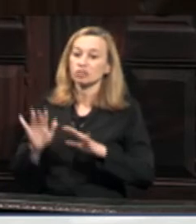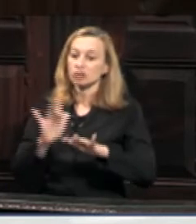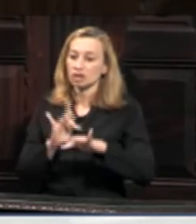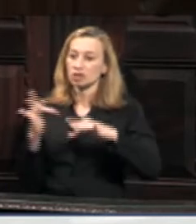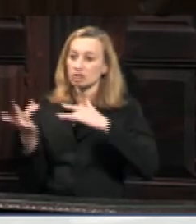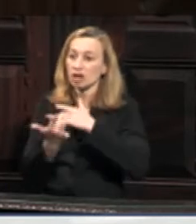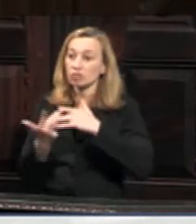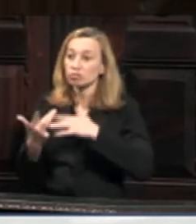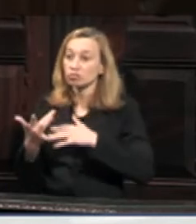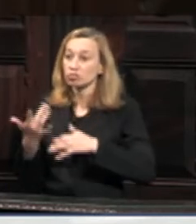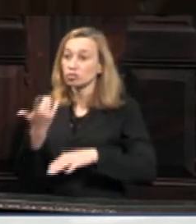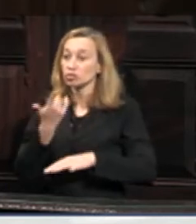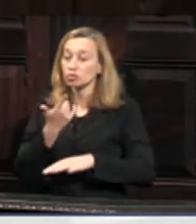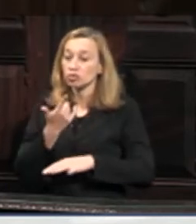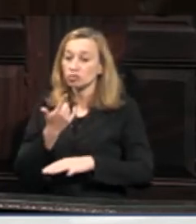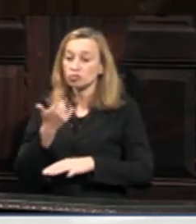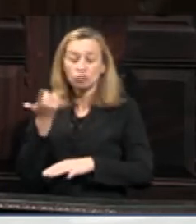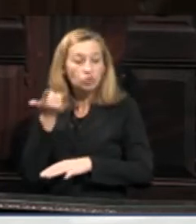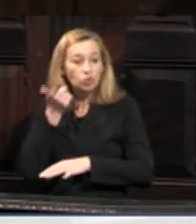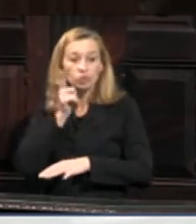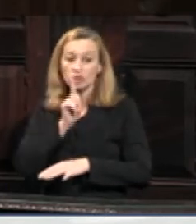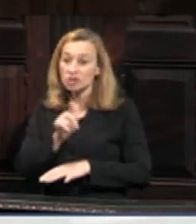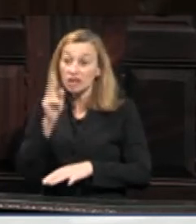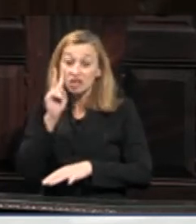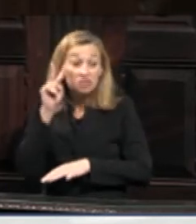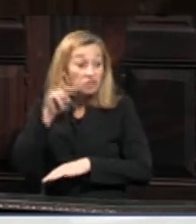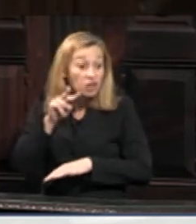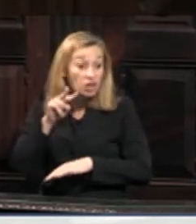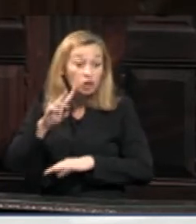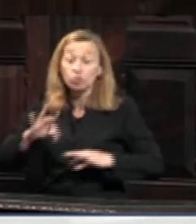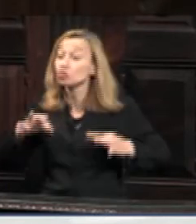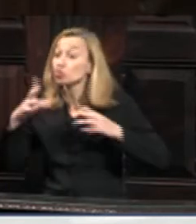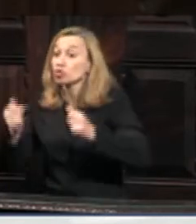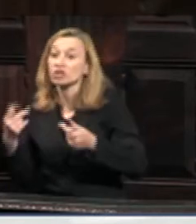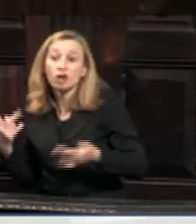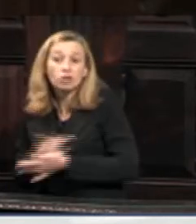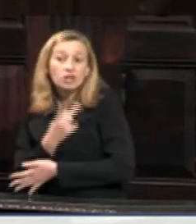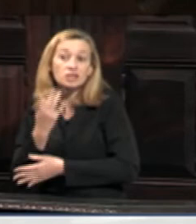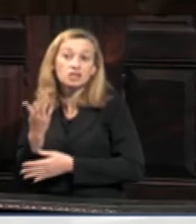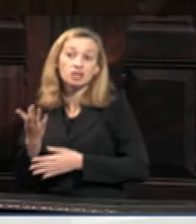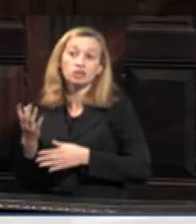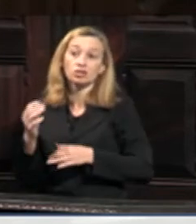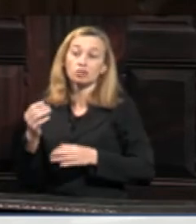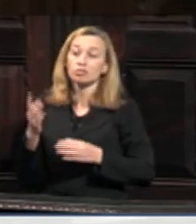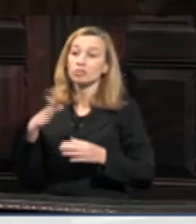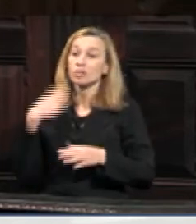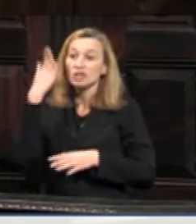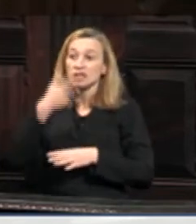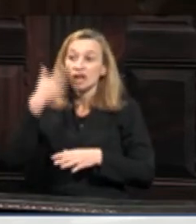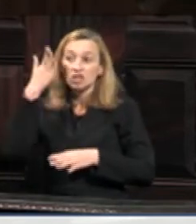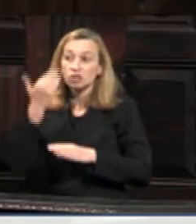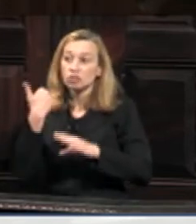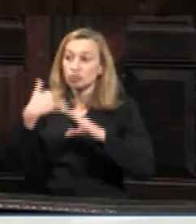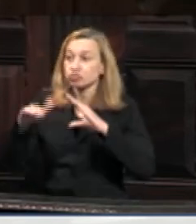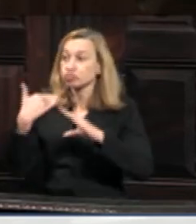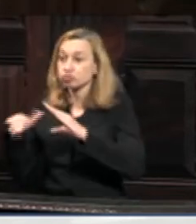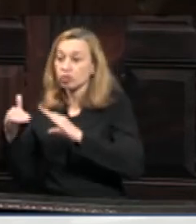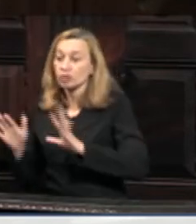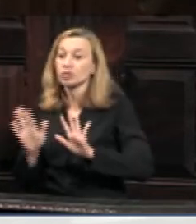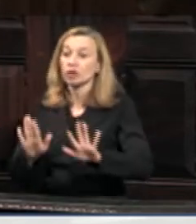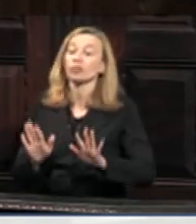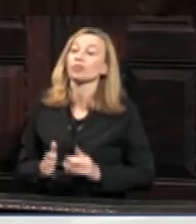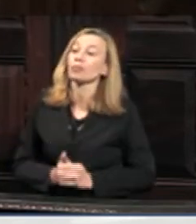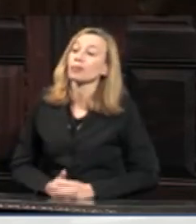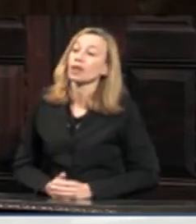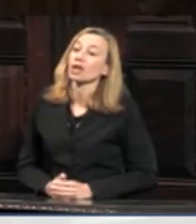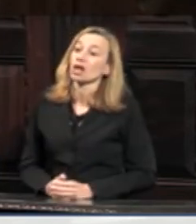Ninguém sabe que mensagens estão sendo trocadas. Então, dito isso,